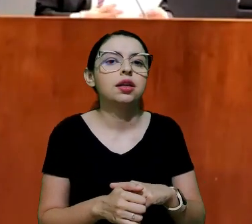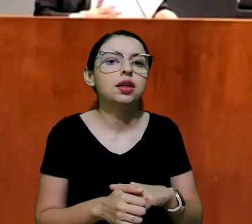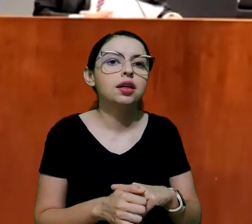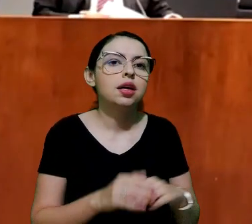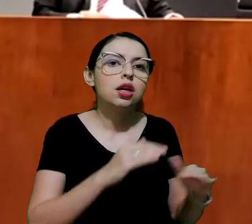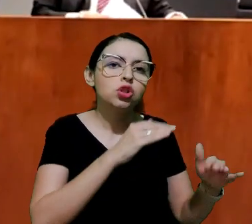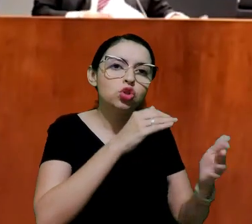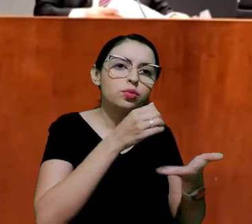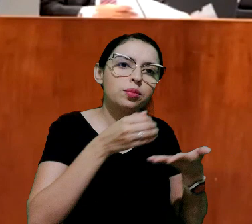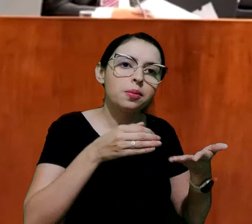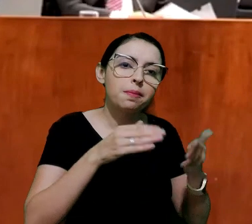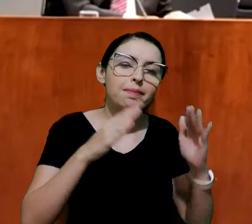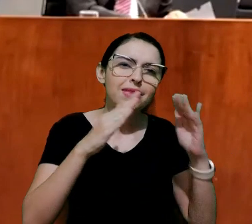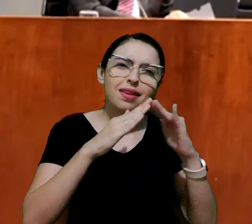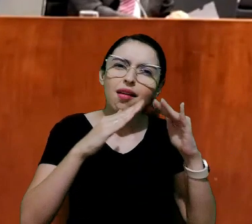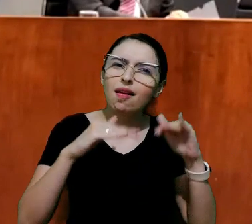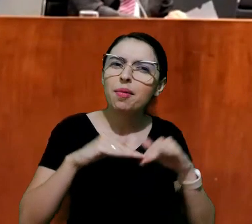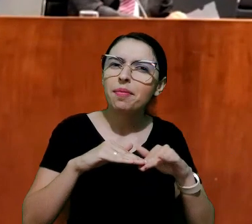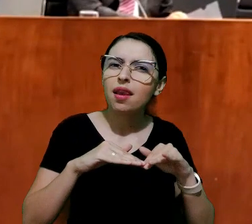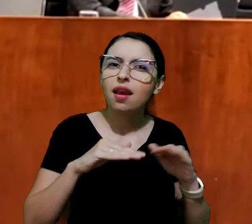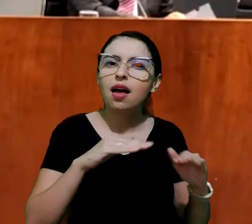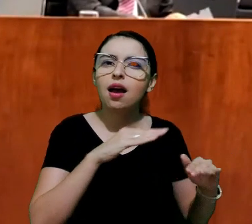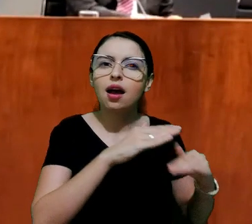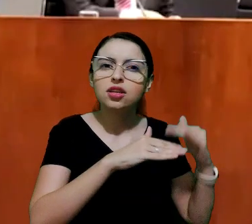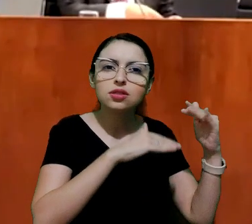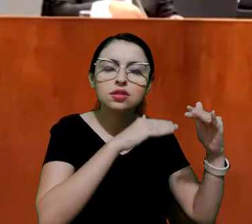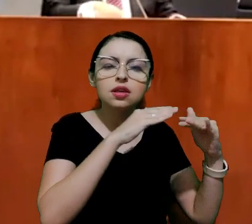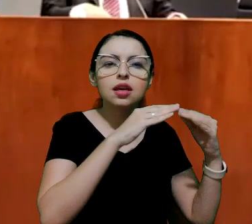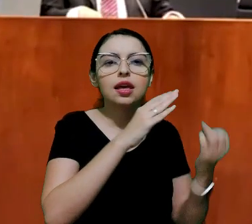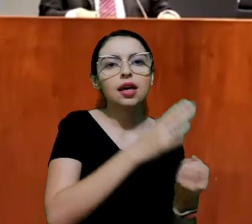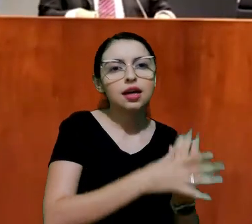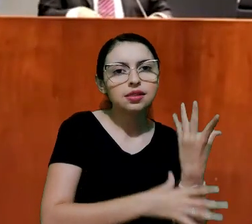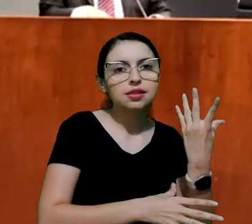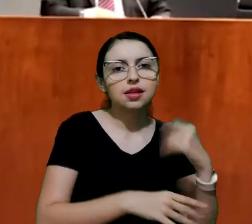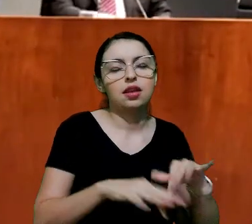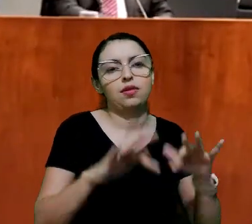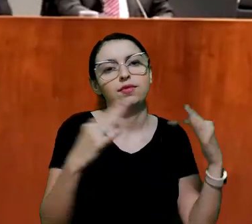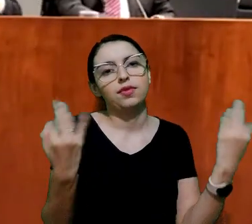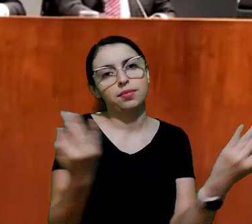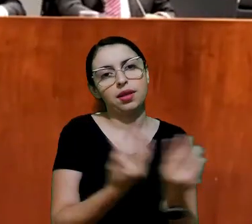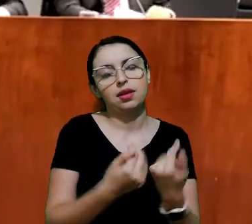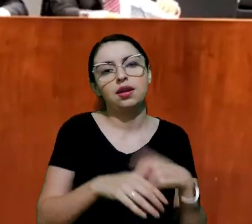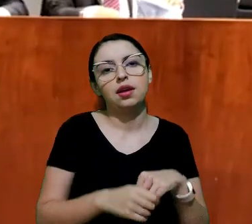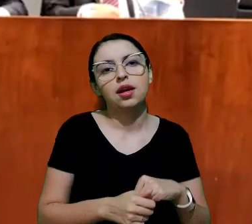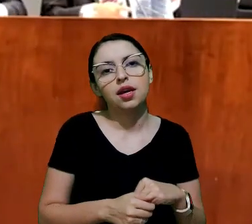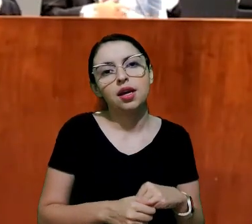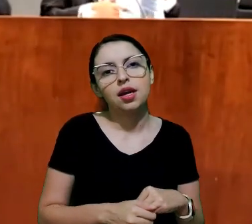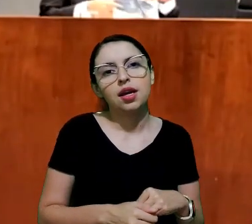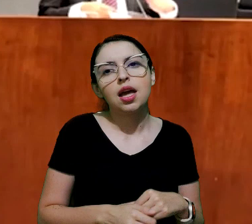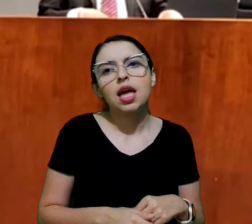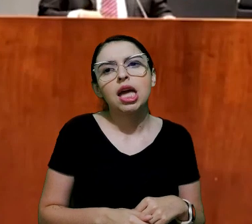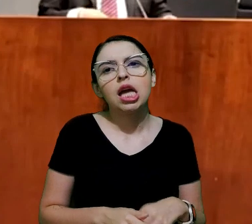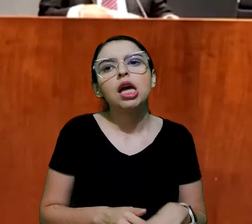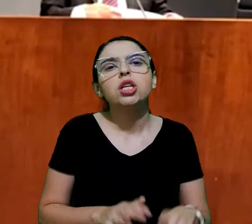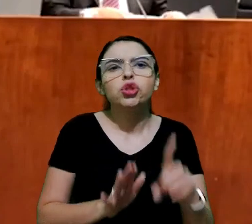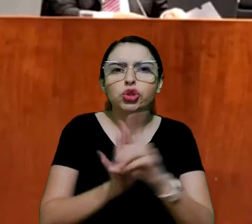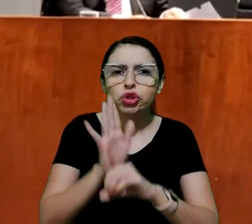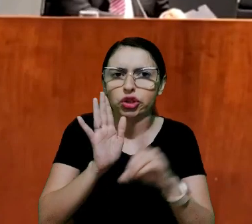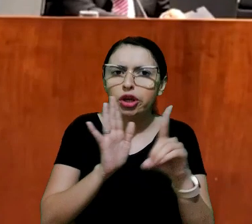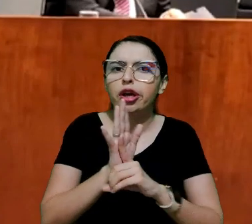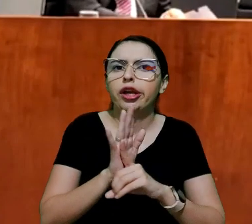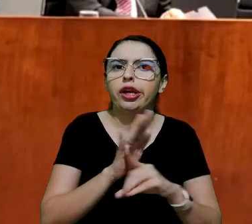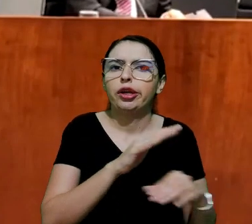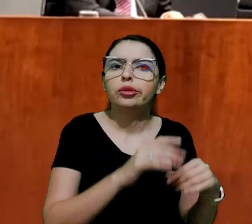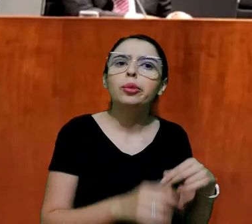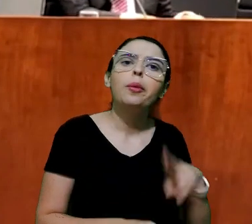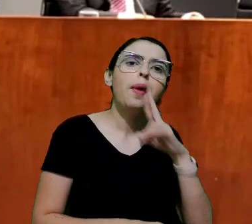pilares, né, que vão se desenvolvendo a família, onde o direito sucessório é obrigado a dar respostas. Mas